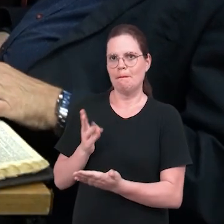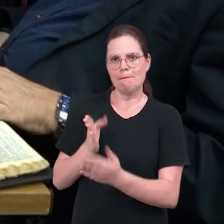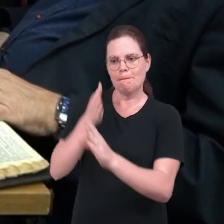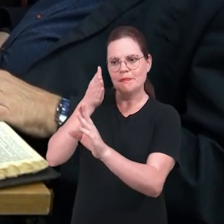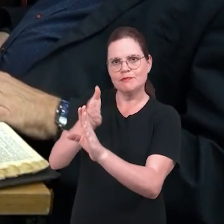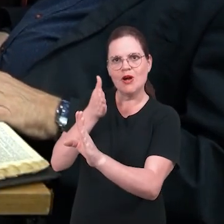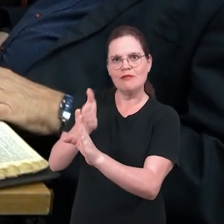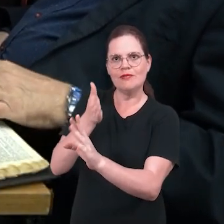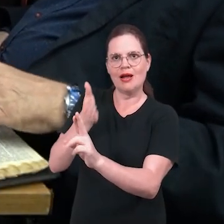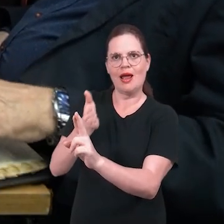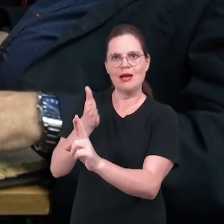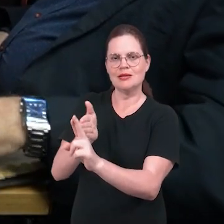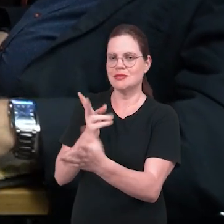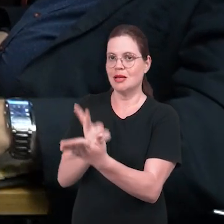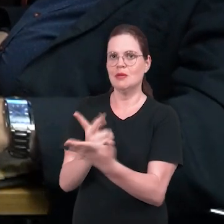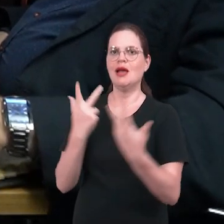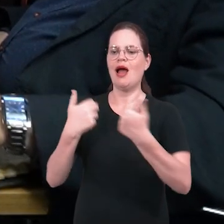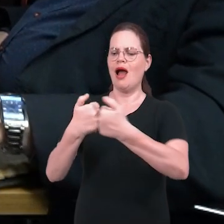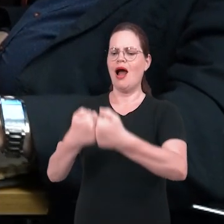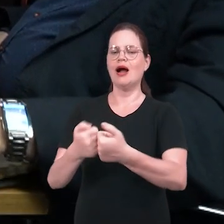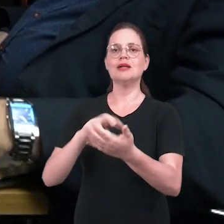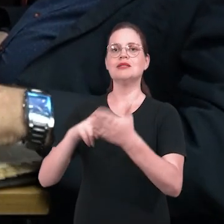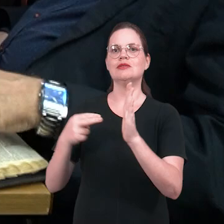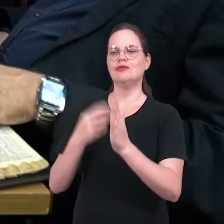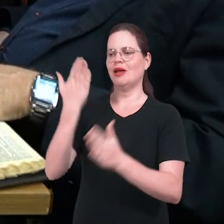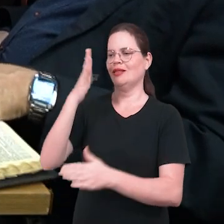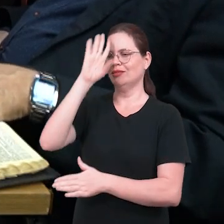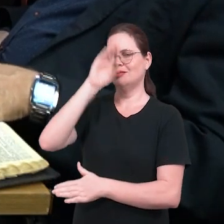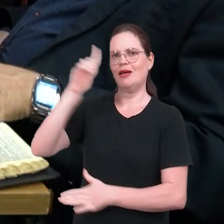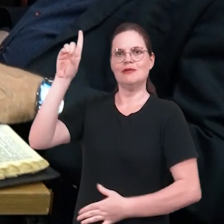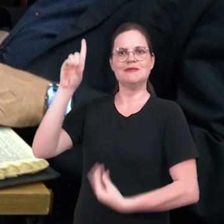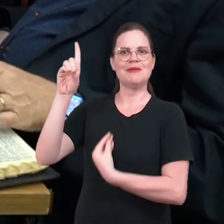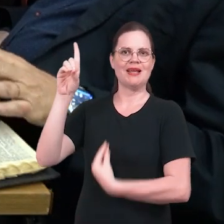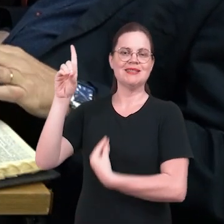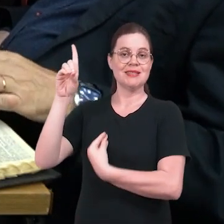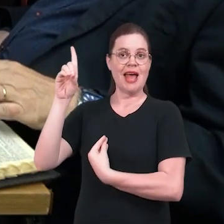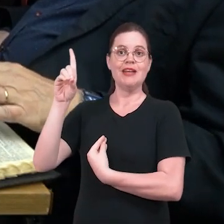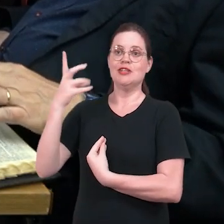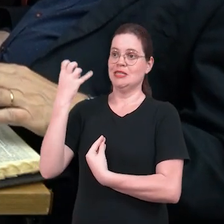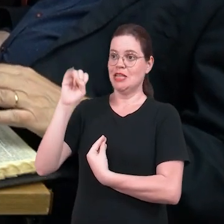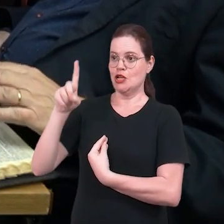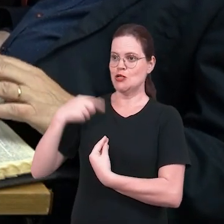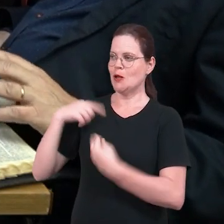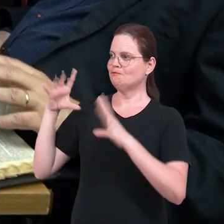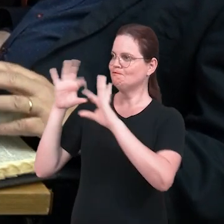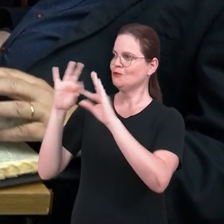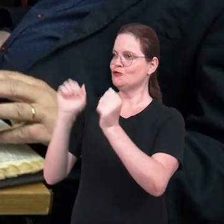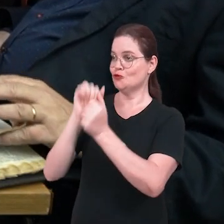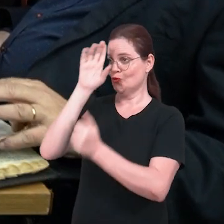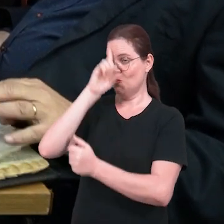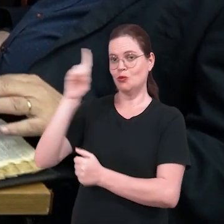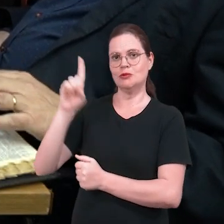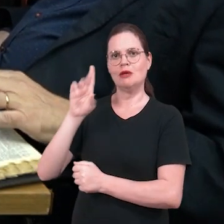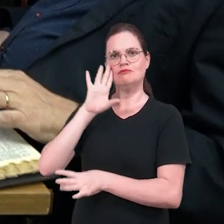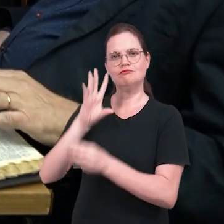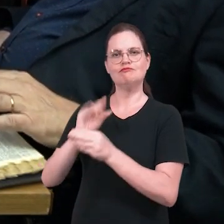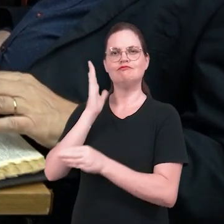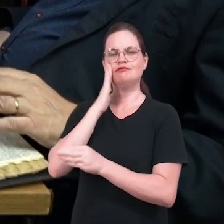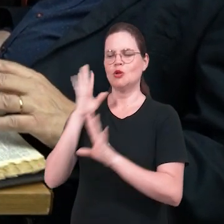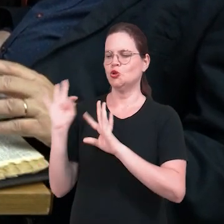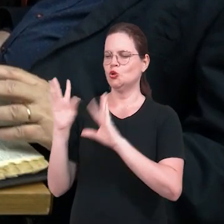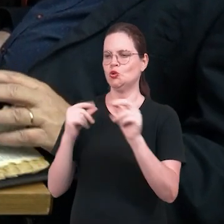vai dar tudo certo. O Jordão vai abrir, não vamos passar, Jericó vai cair e tudo mais. E há um outro aspecto que é